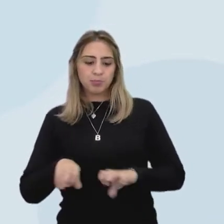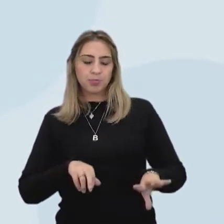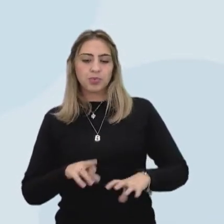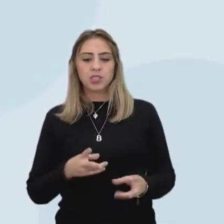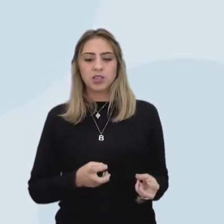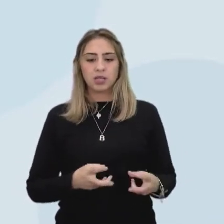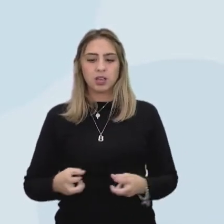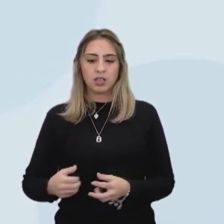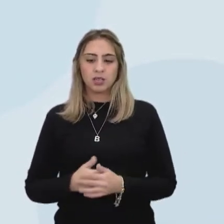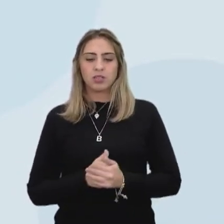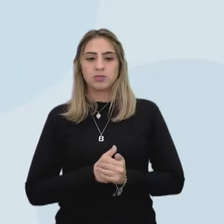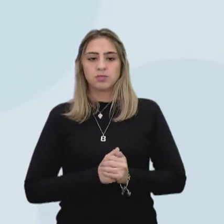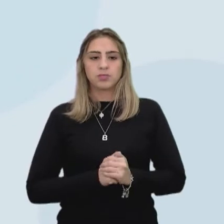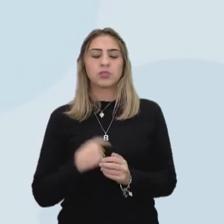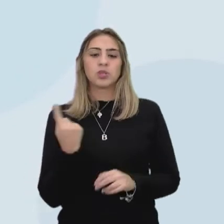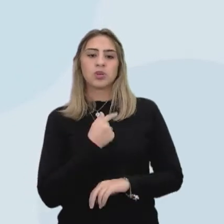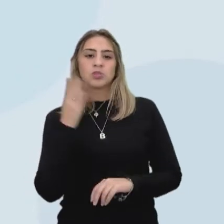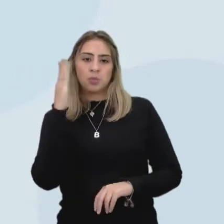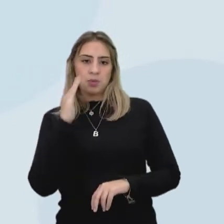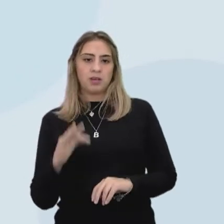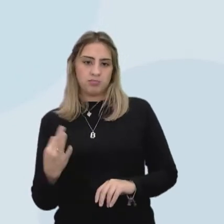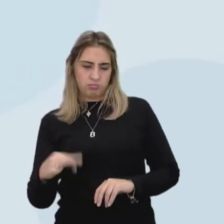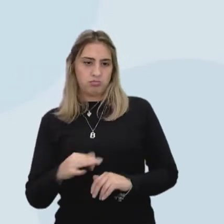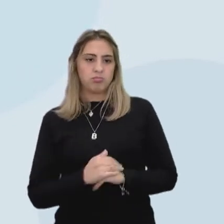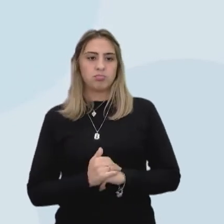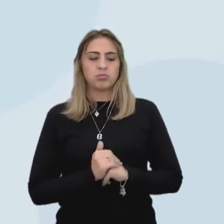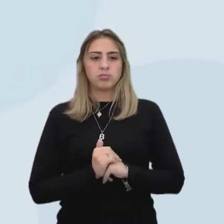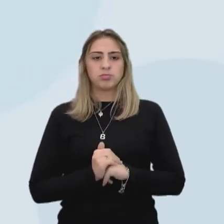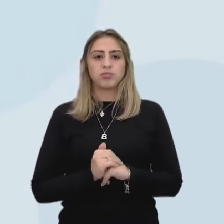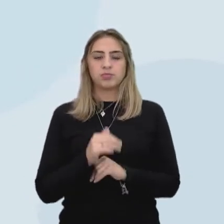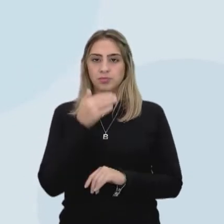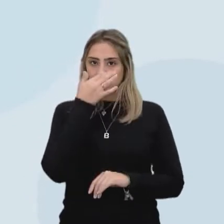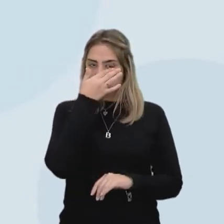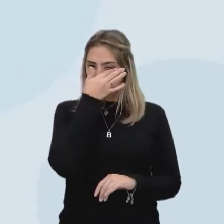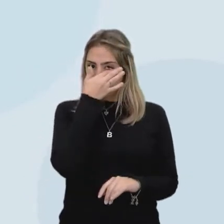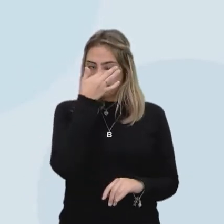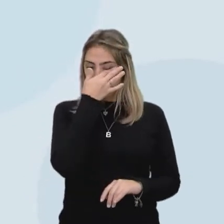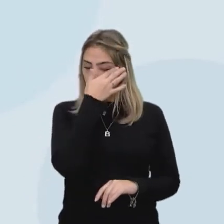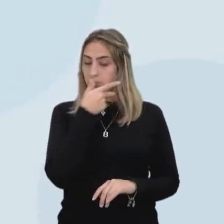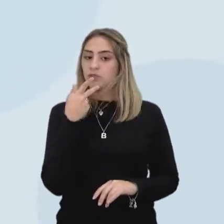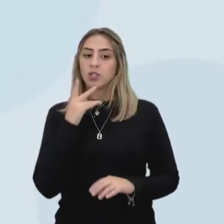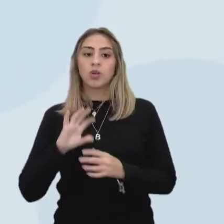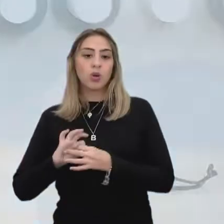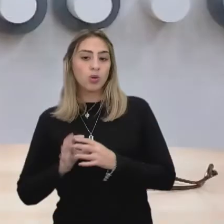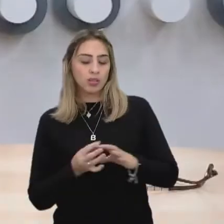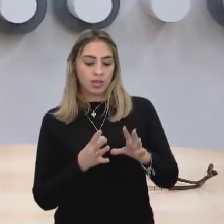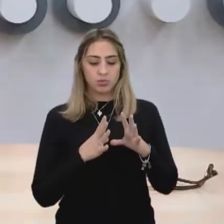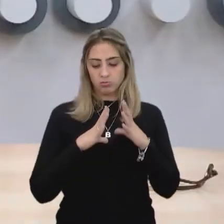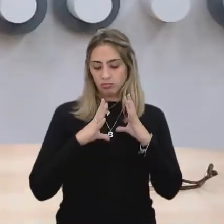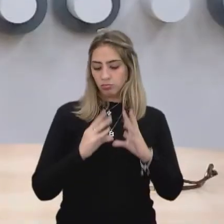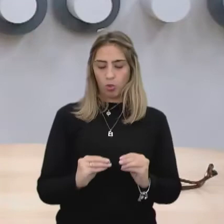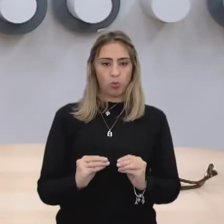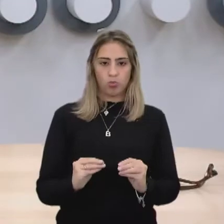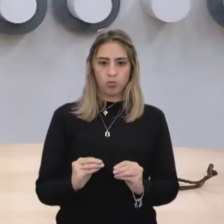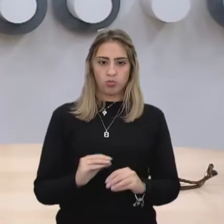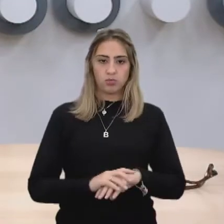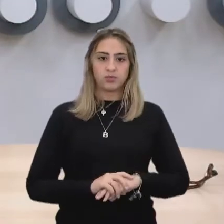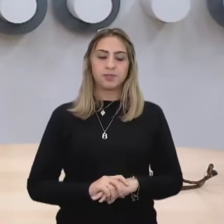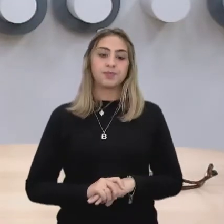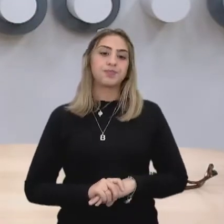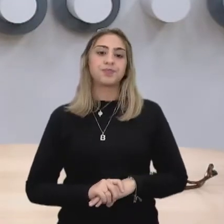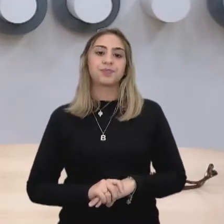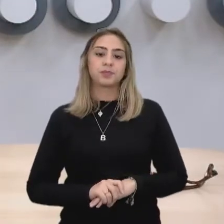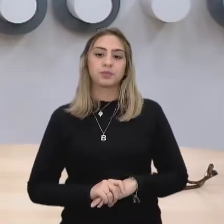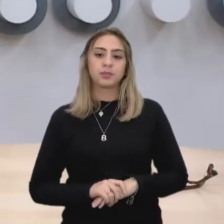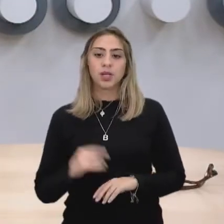renda do nosso Brasil. Tá certo? Isso nós estamos falando no contexto geral, tá? Pode voltar aqui para mim. A gente